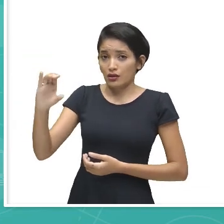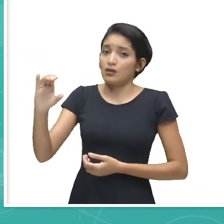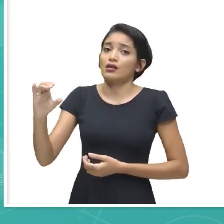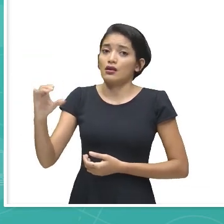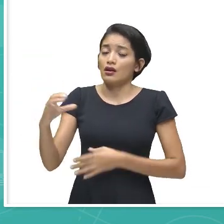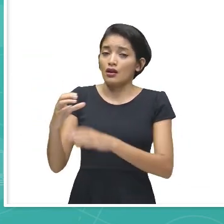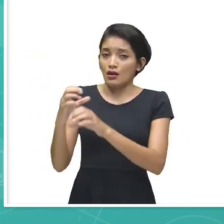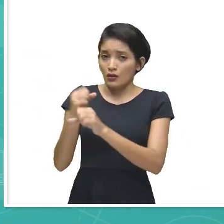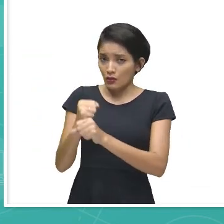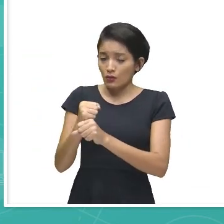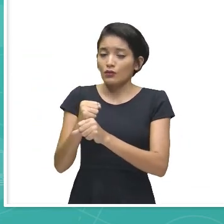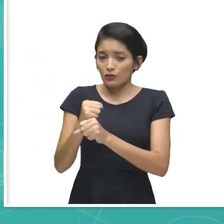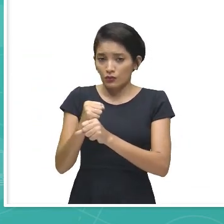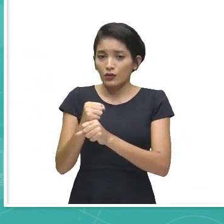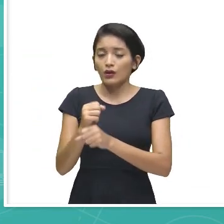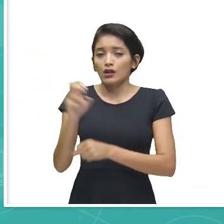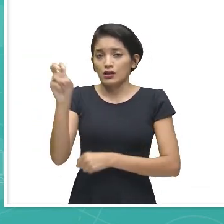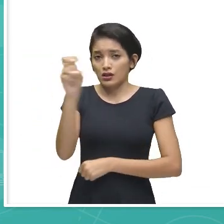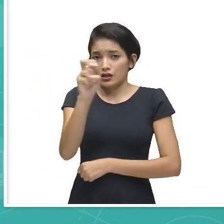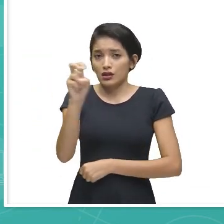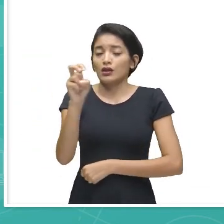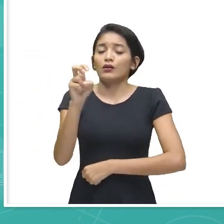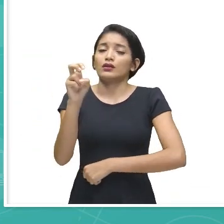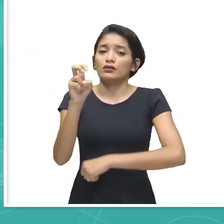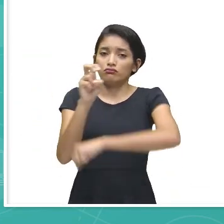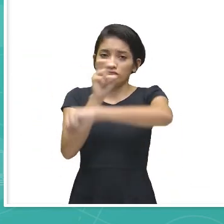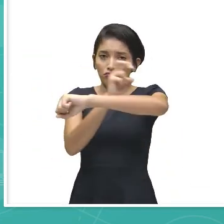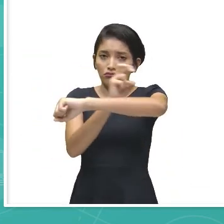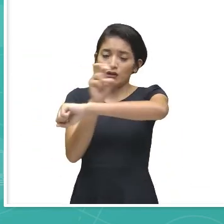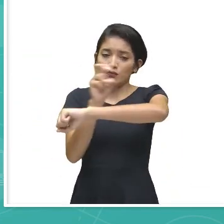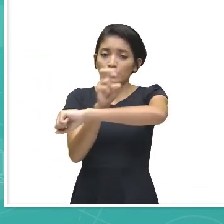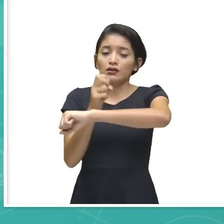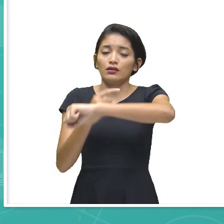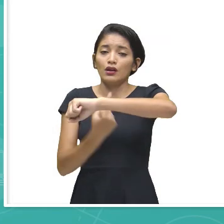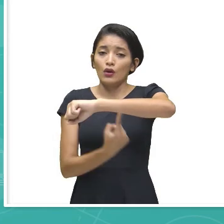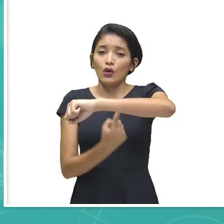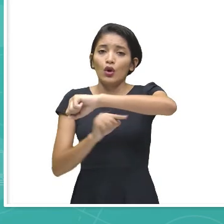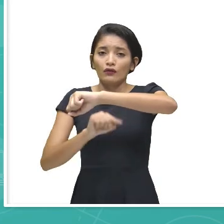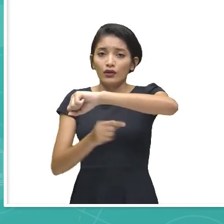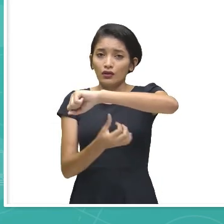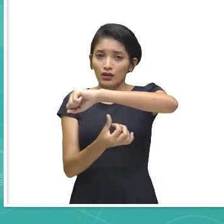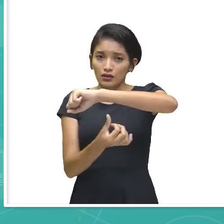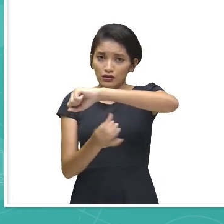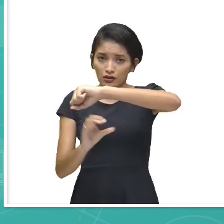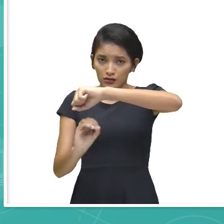a 55 sobre 1,60